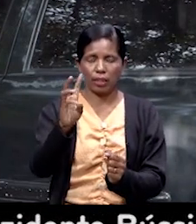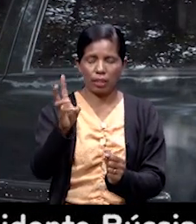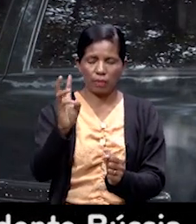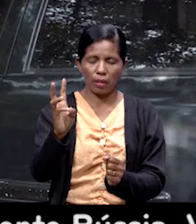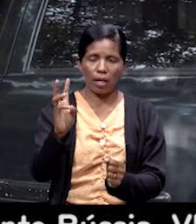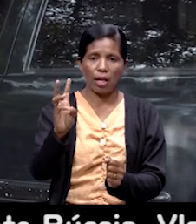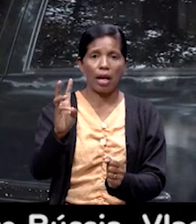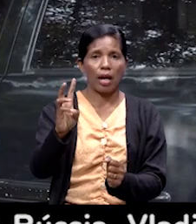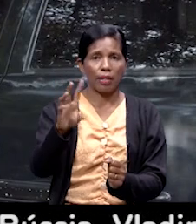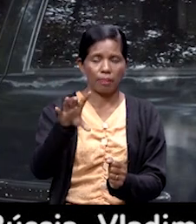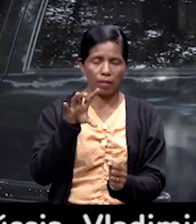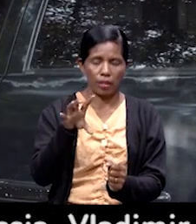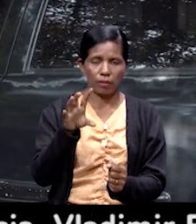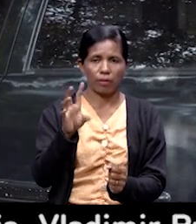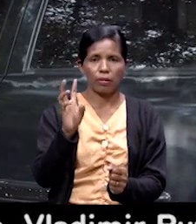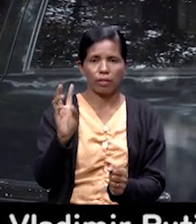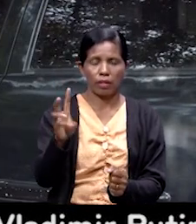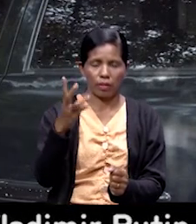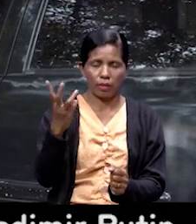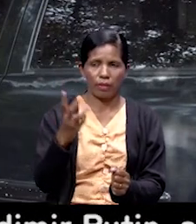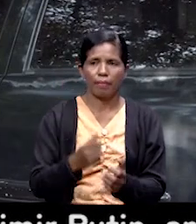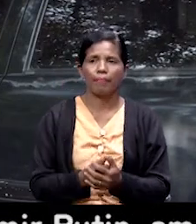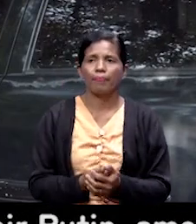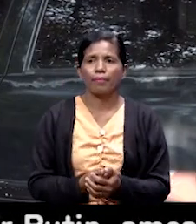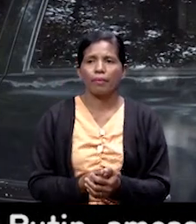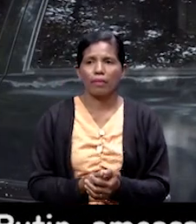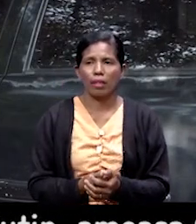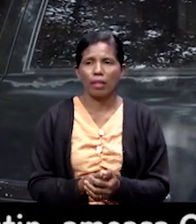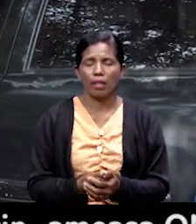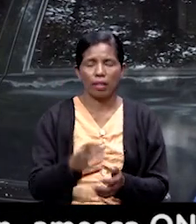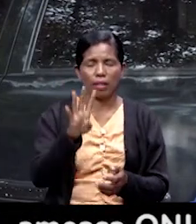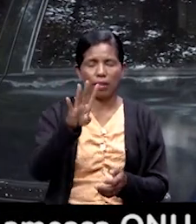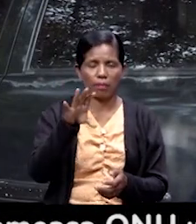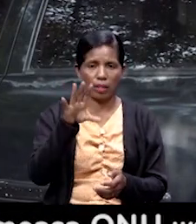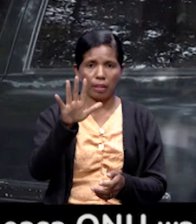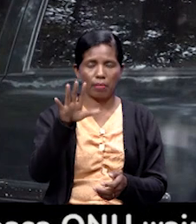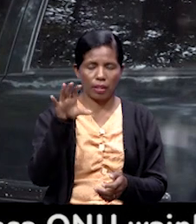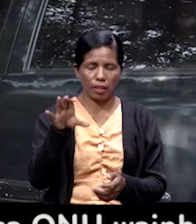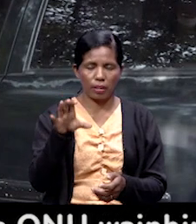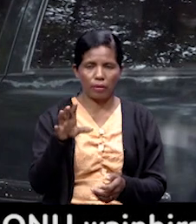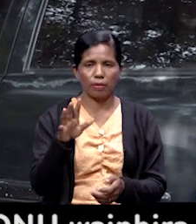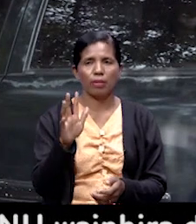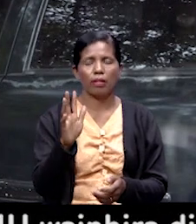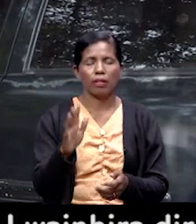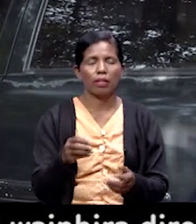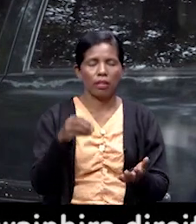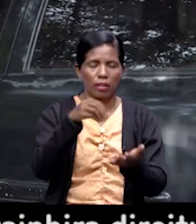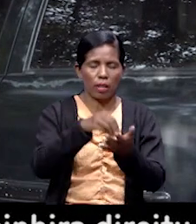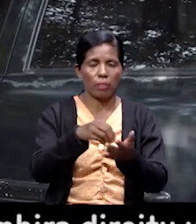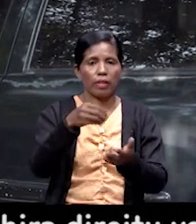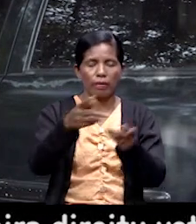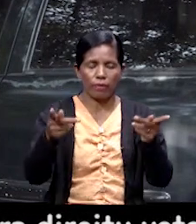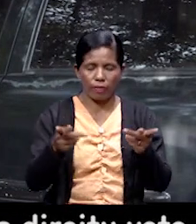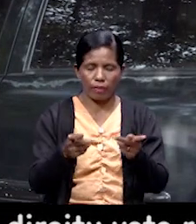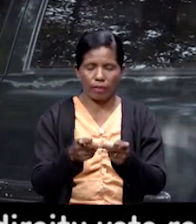cancelamento, 67 unidades. Portanto, 550 unidades maka submete para